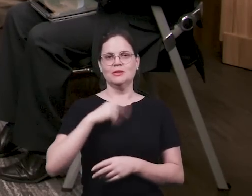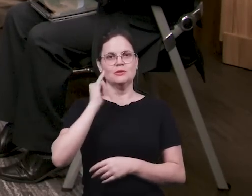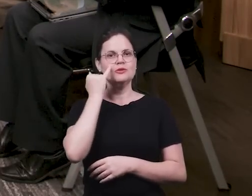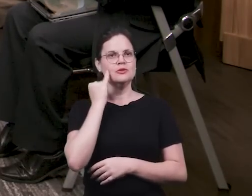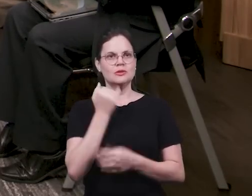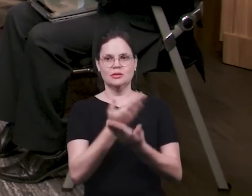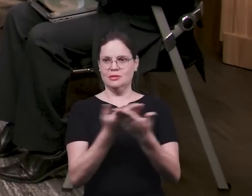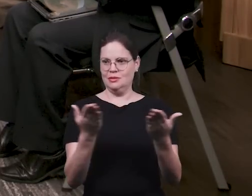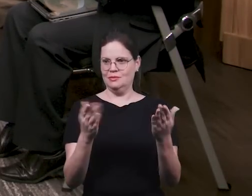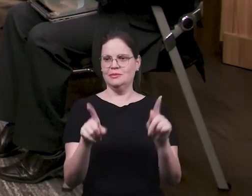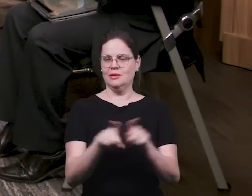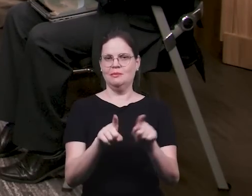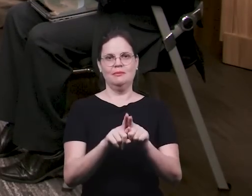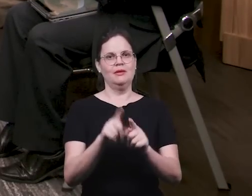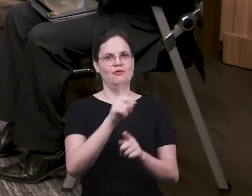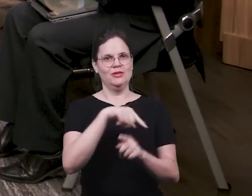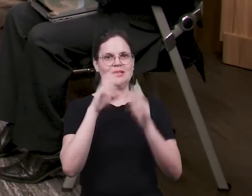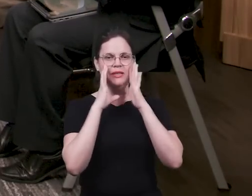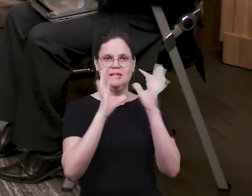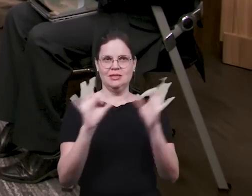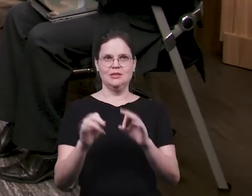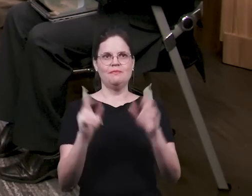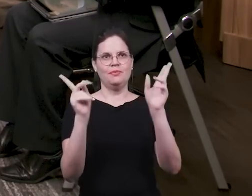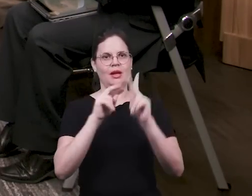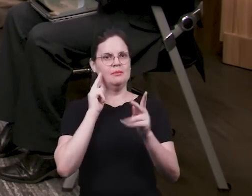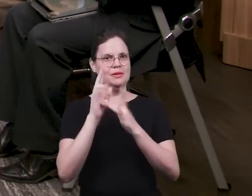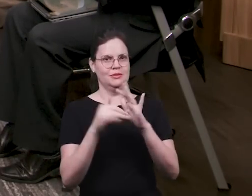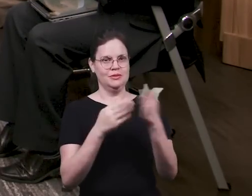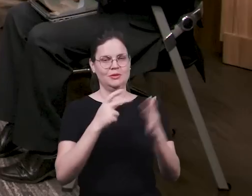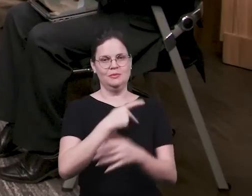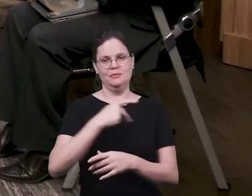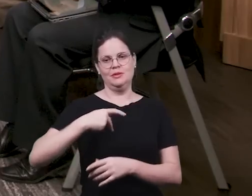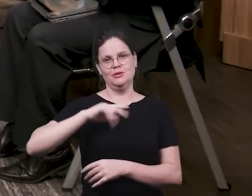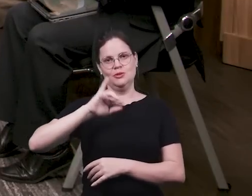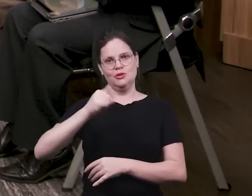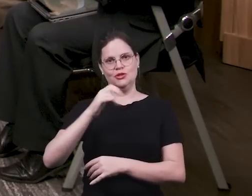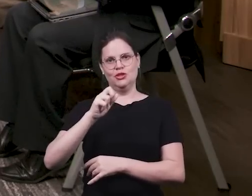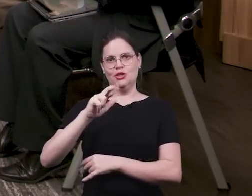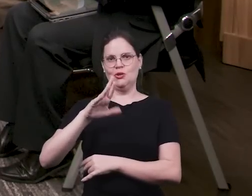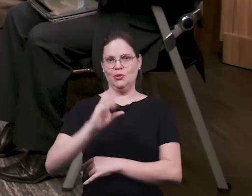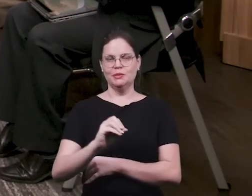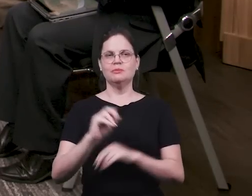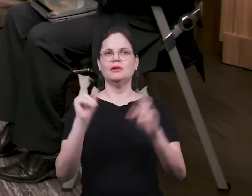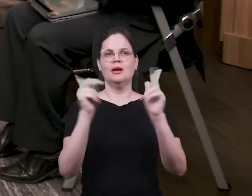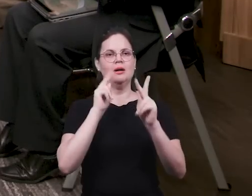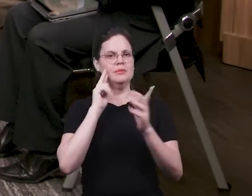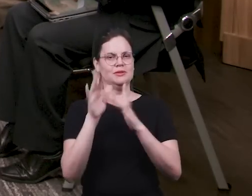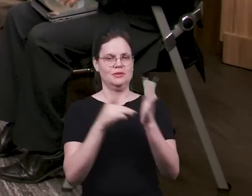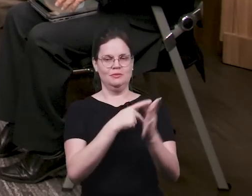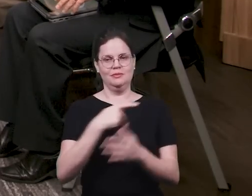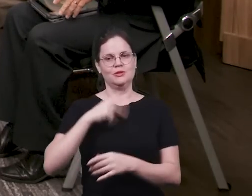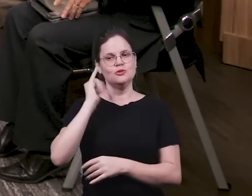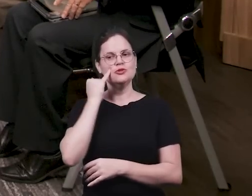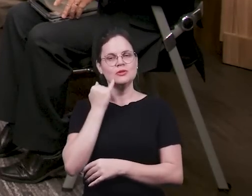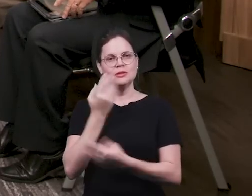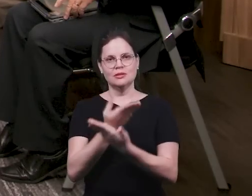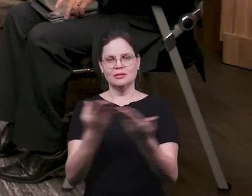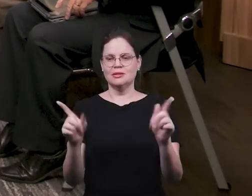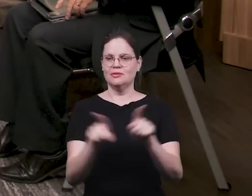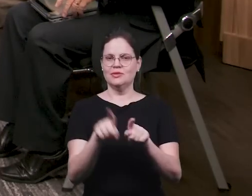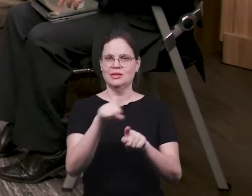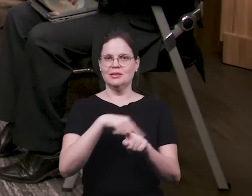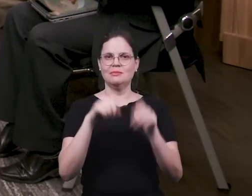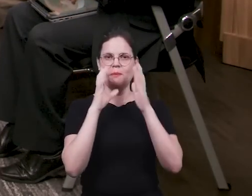Josias, pastores e todos que participam conosco. Também o pastor Jerônimo Silva, paz do Senhor, pastor Jerônimo. Paz do Senhor, pastor Josias, a todos